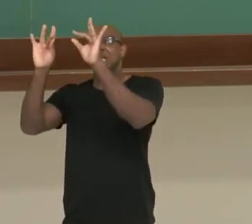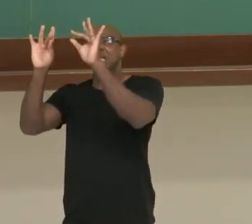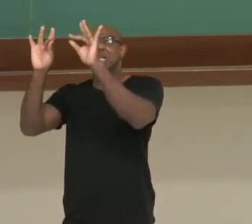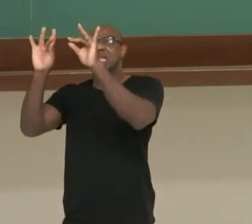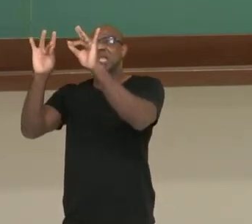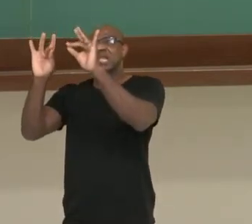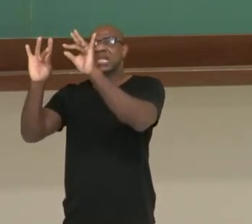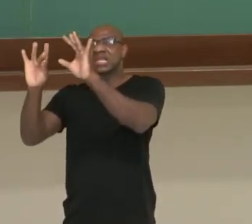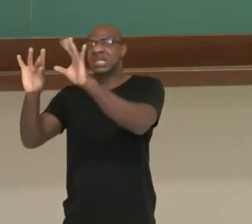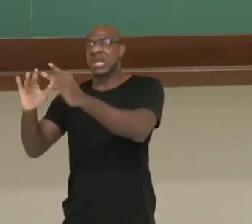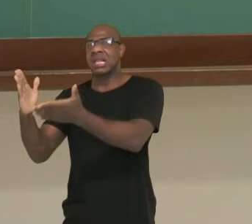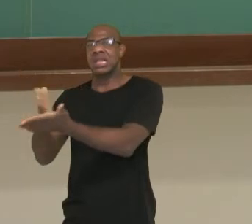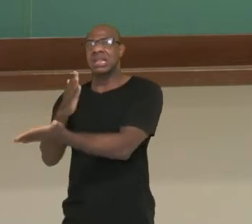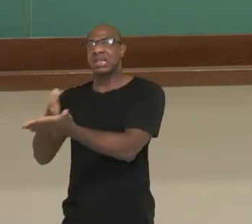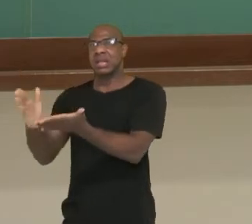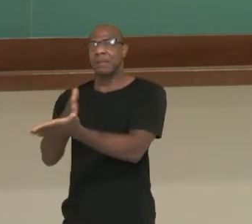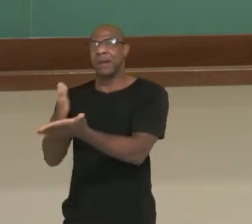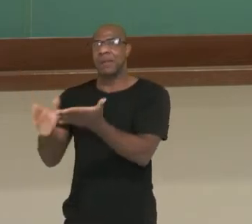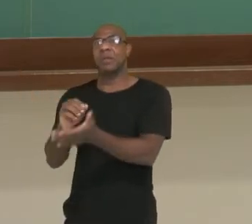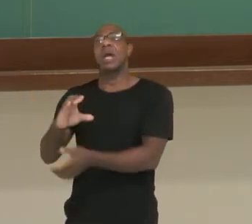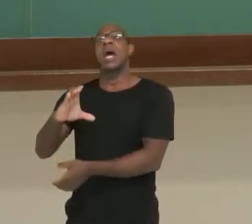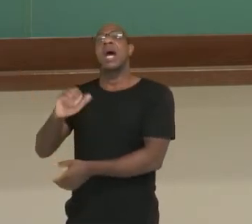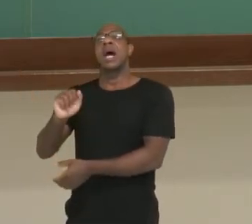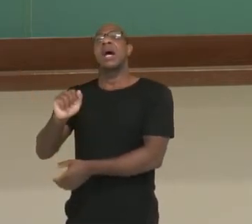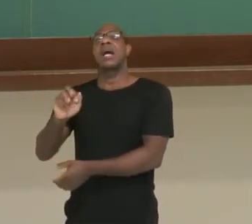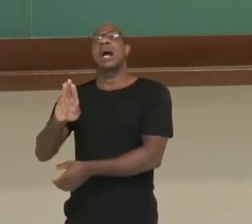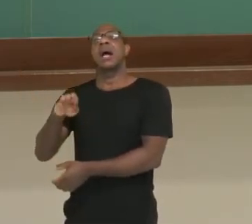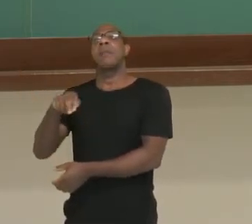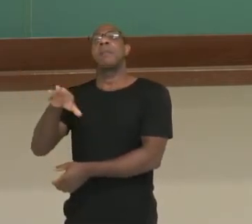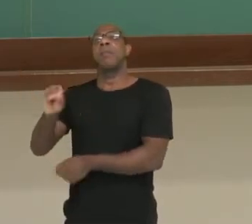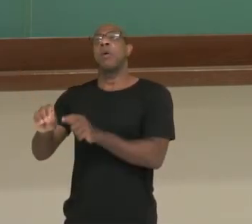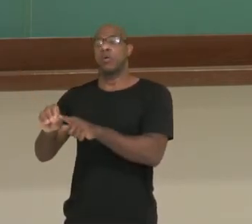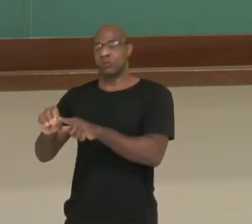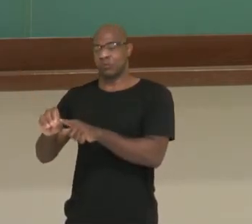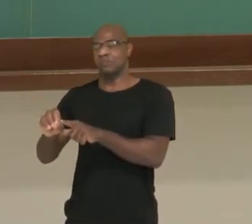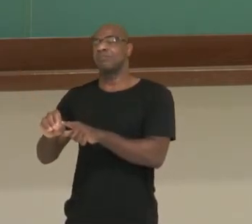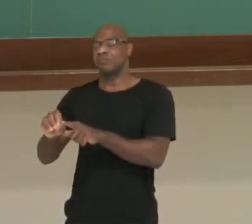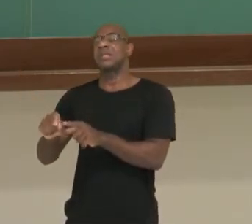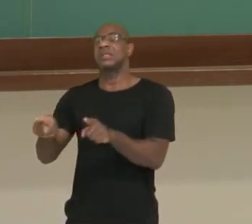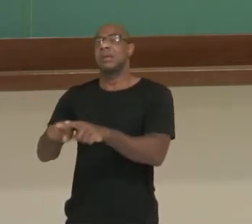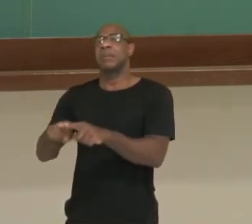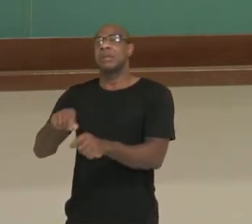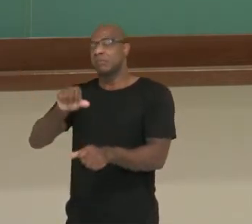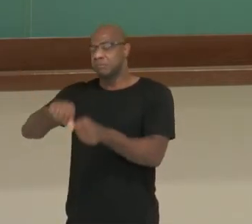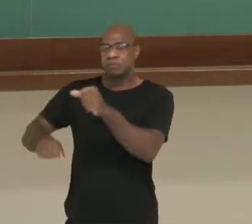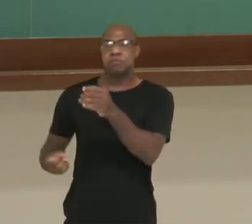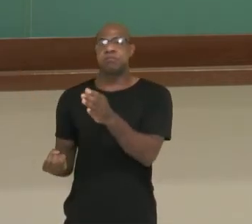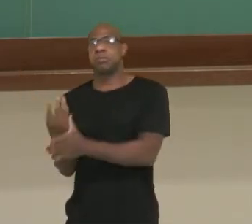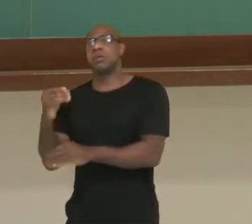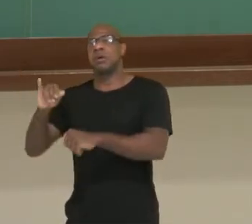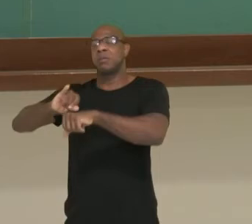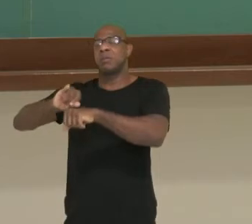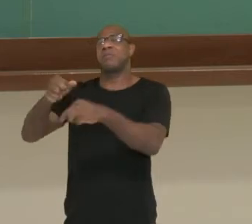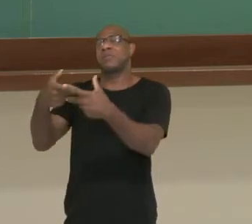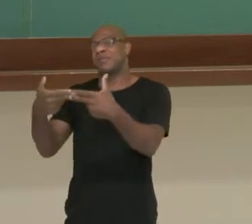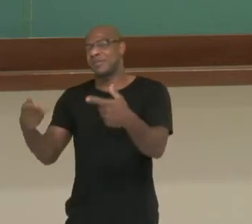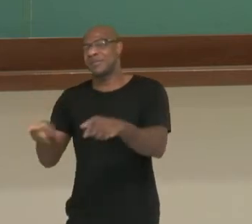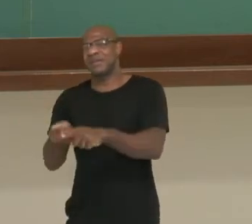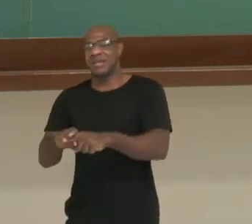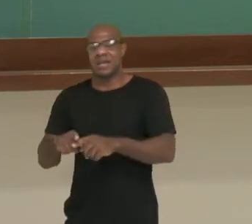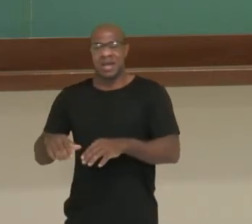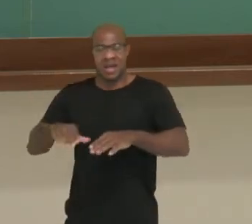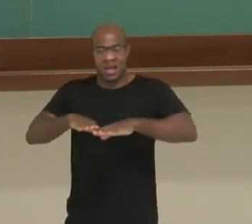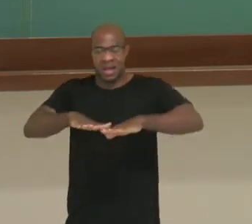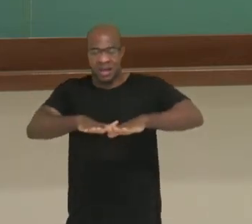a separação dessas cadeias de carbono que resultam em vários subprodutos, dos quais podemos destacar o asfalto, a